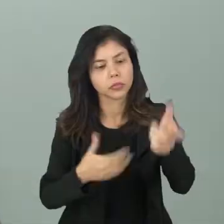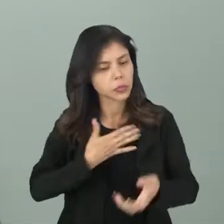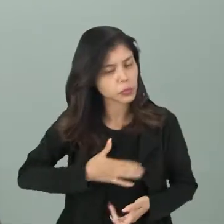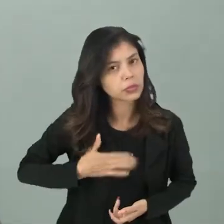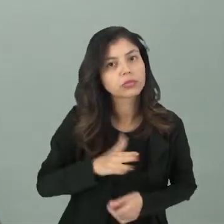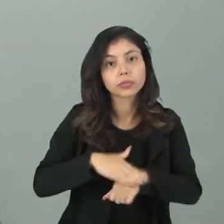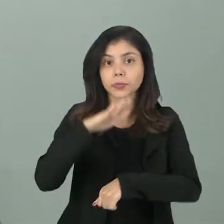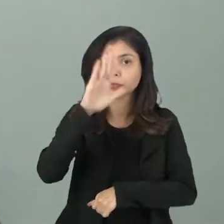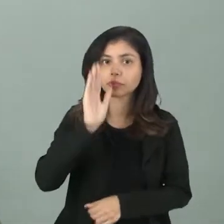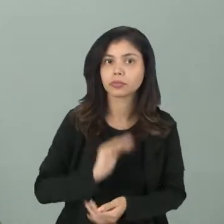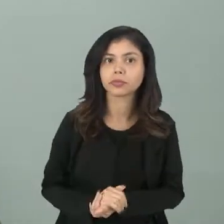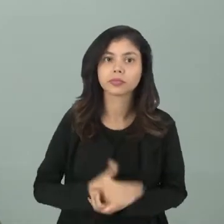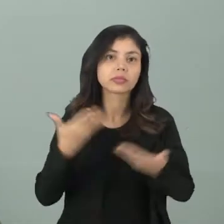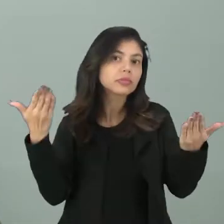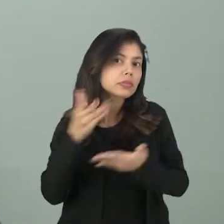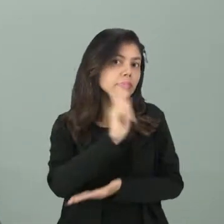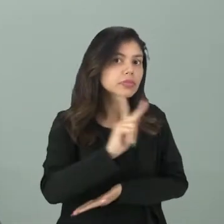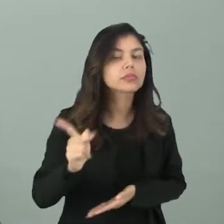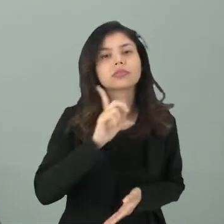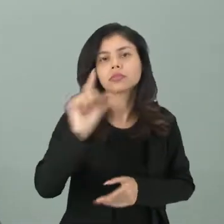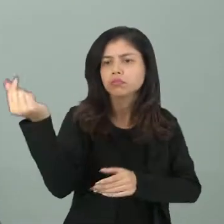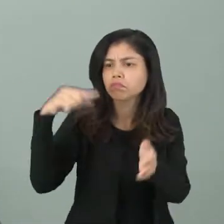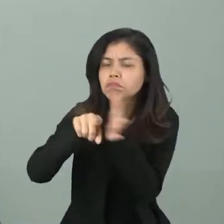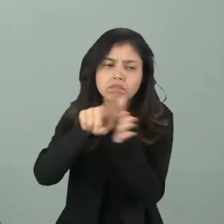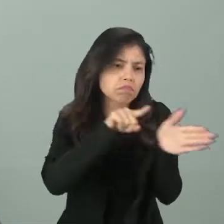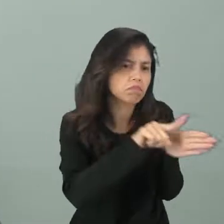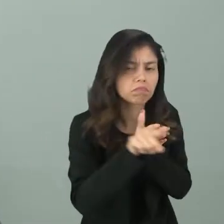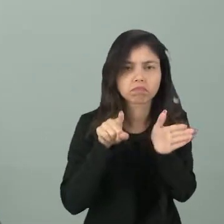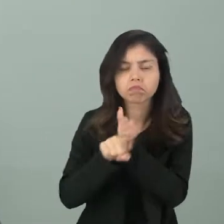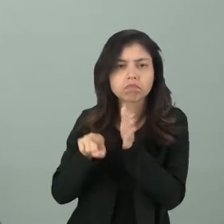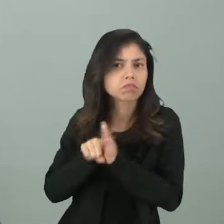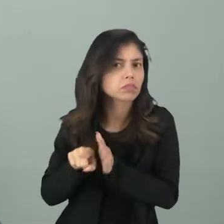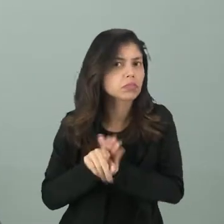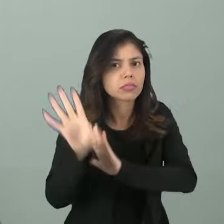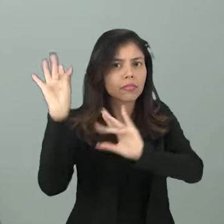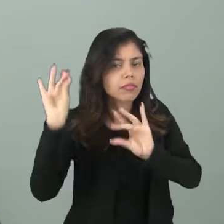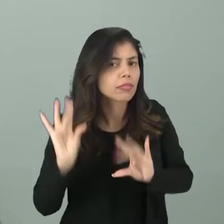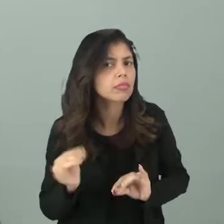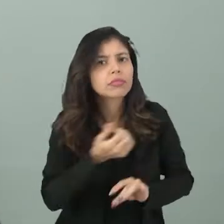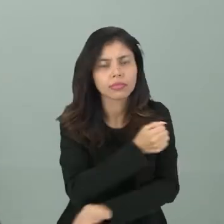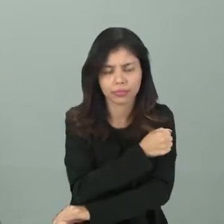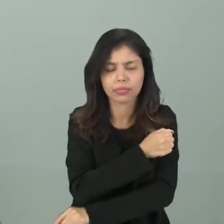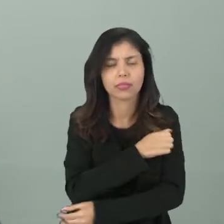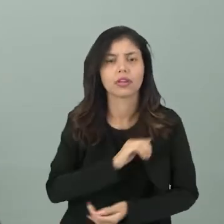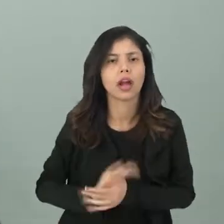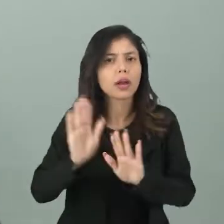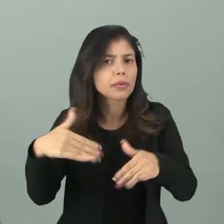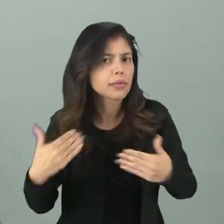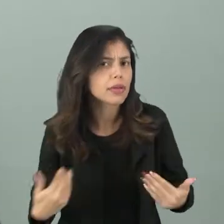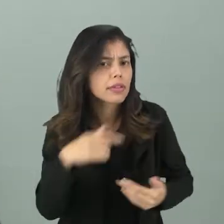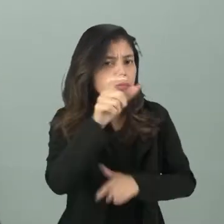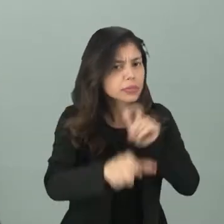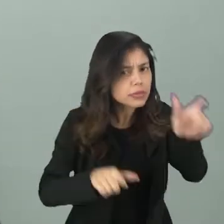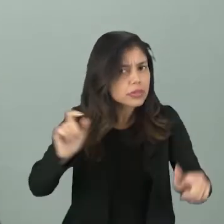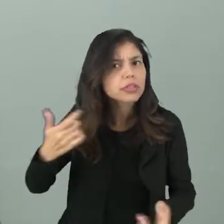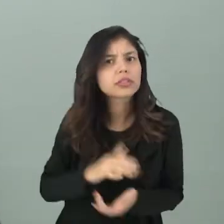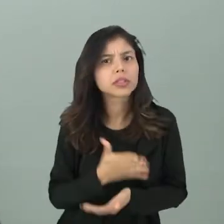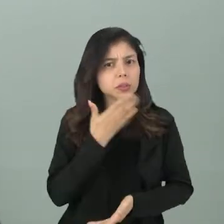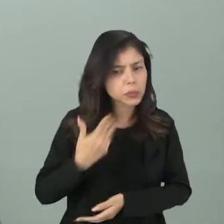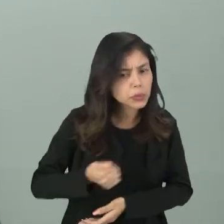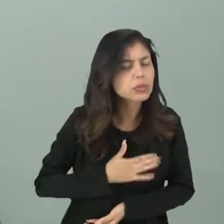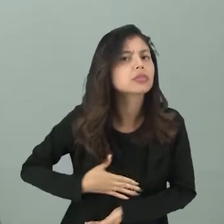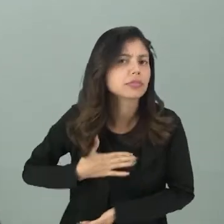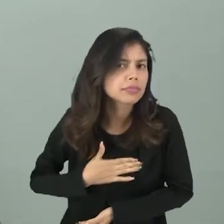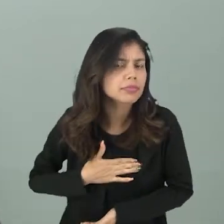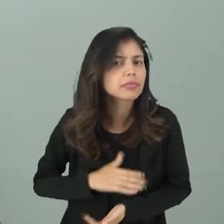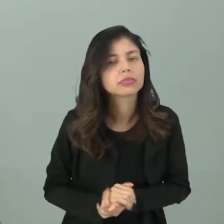mais gostavam. E aí a professora saiu perguntando um por um a cada aluno, né, qual a personagem que eles mais